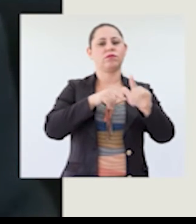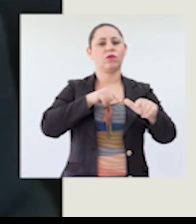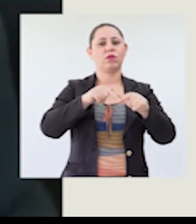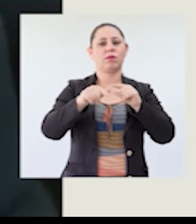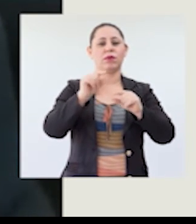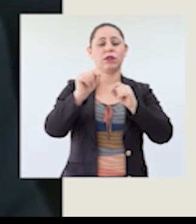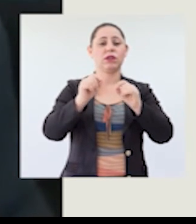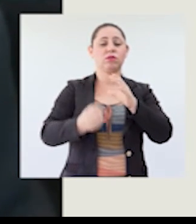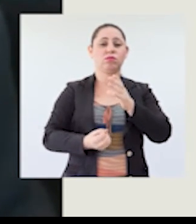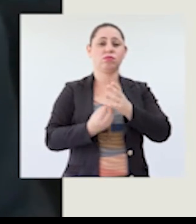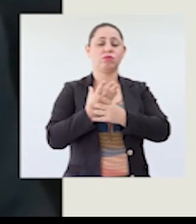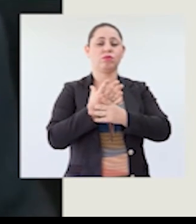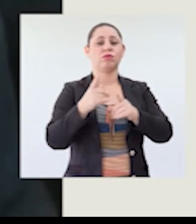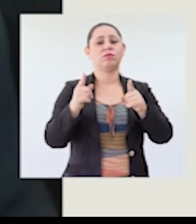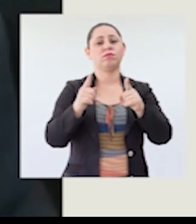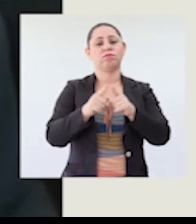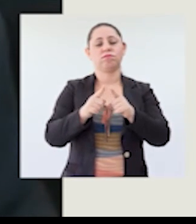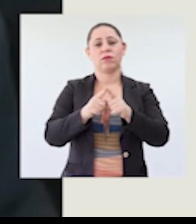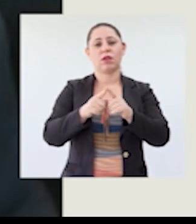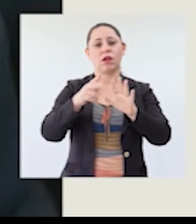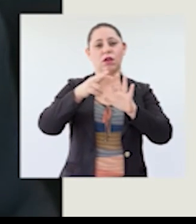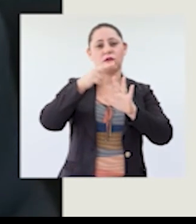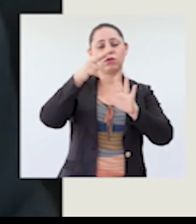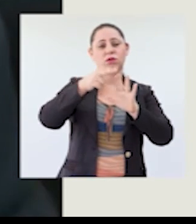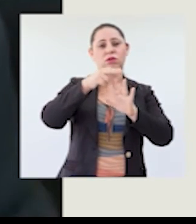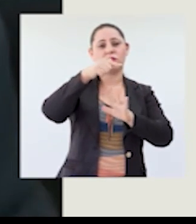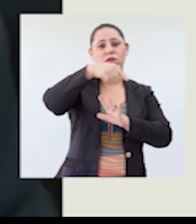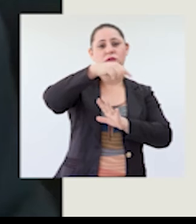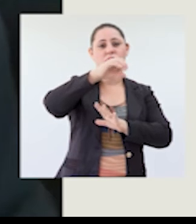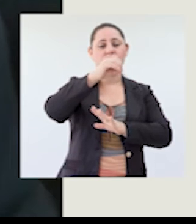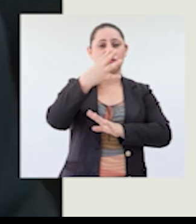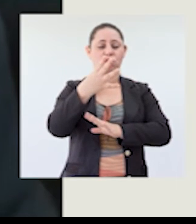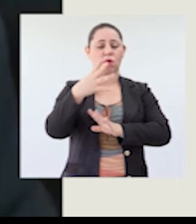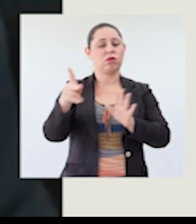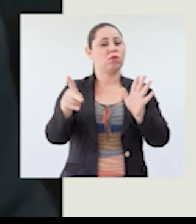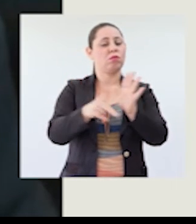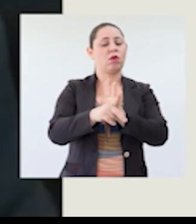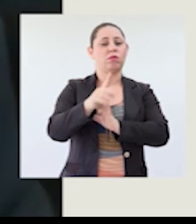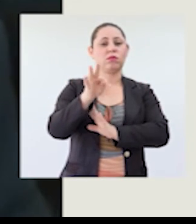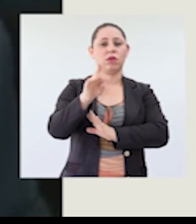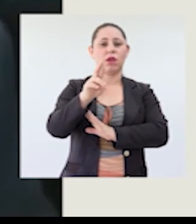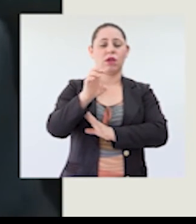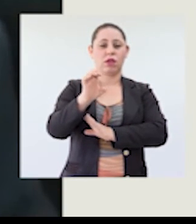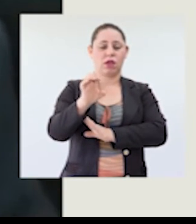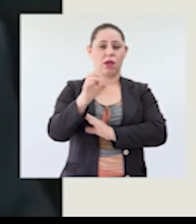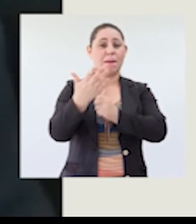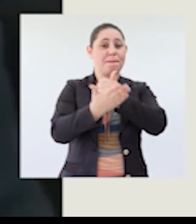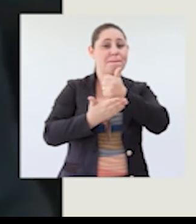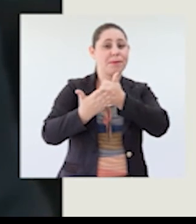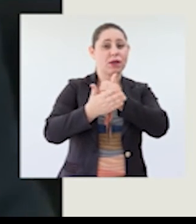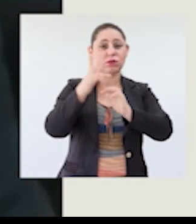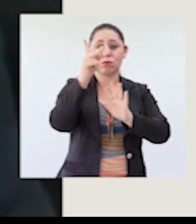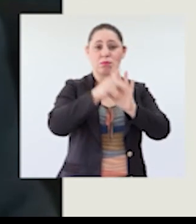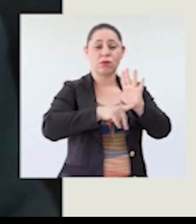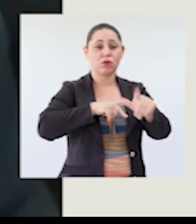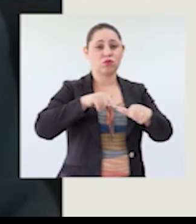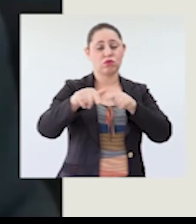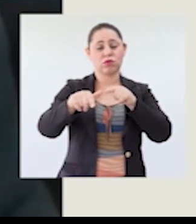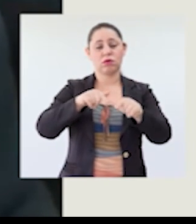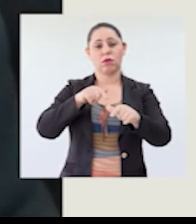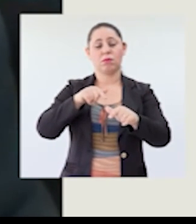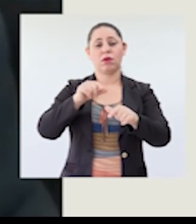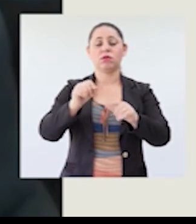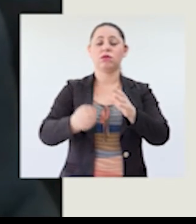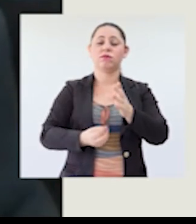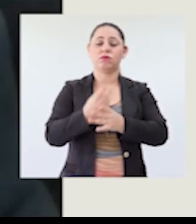tratativas que surgiu, então, a resolução 704 do próprio TRE, que é base para o nosso plano de operações